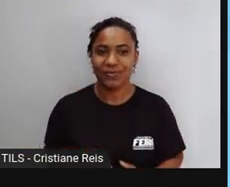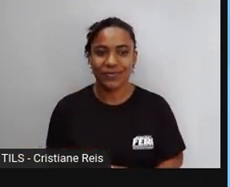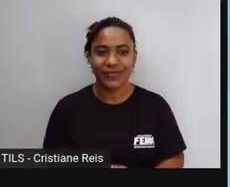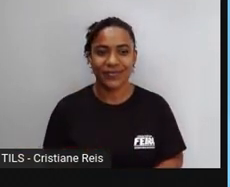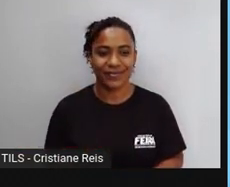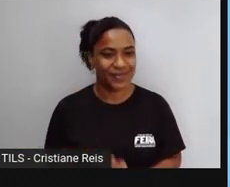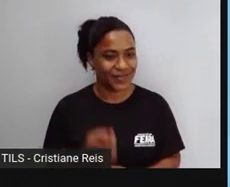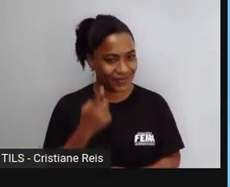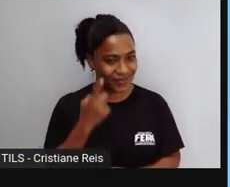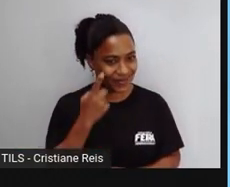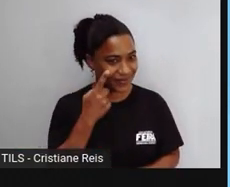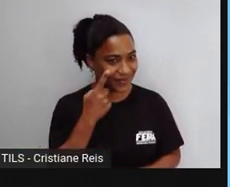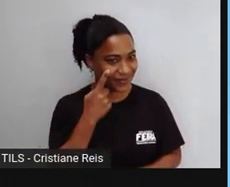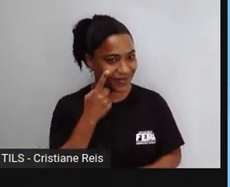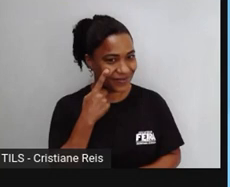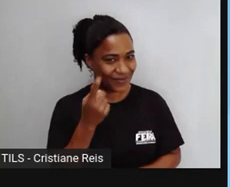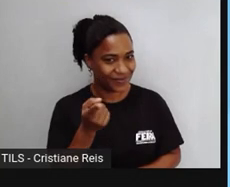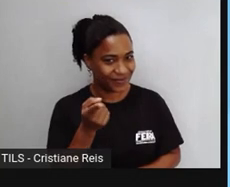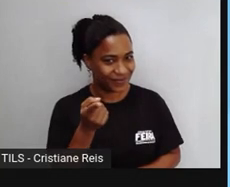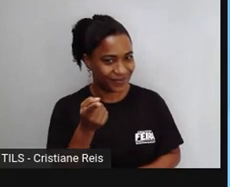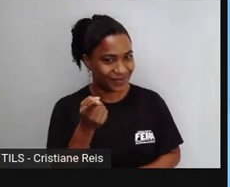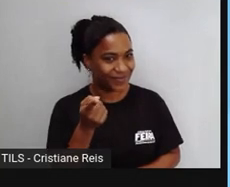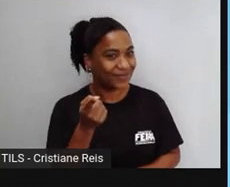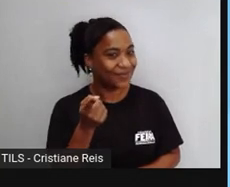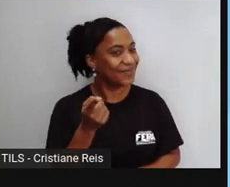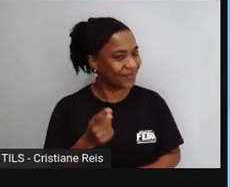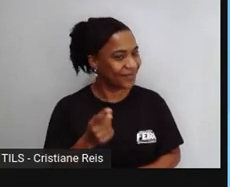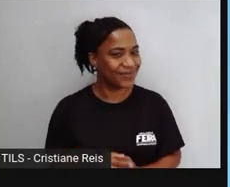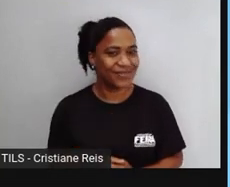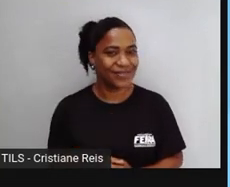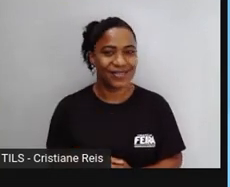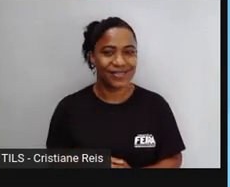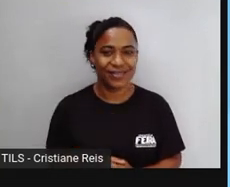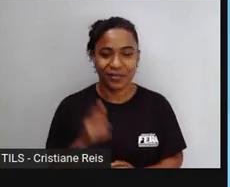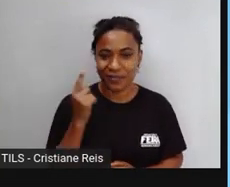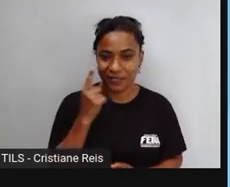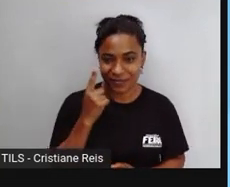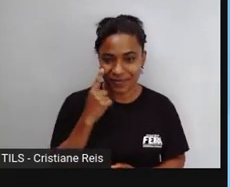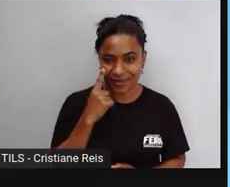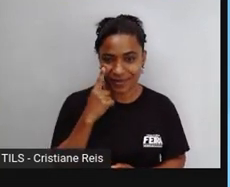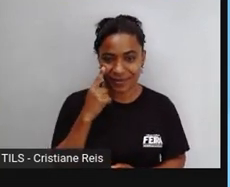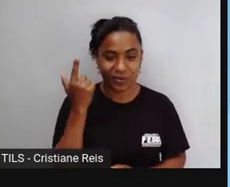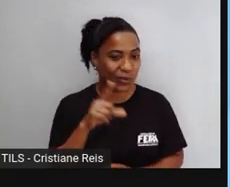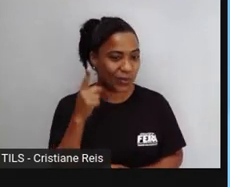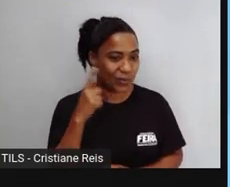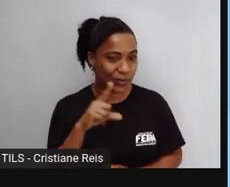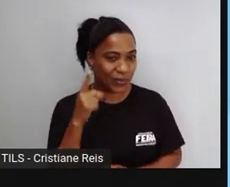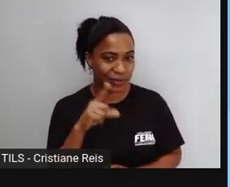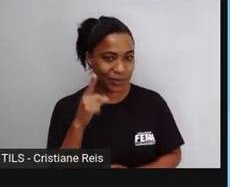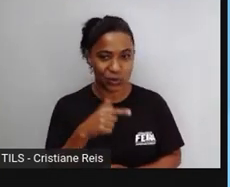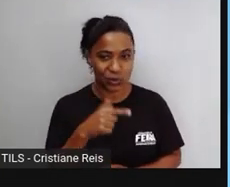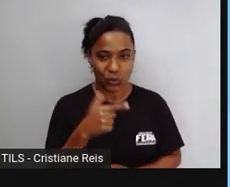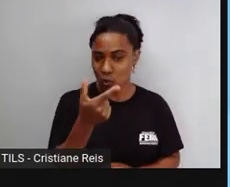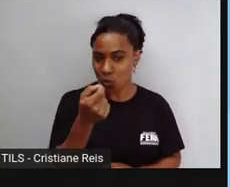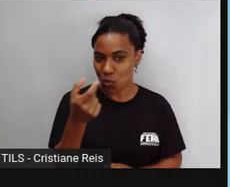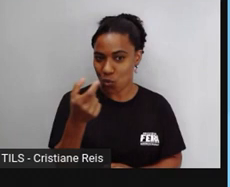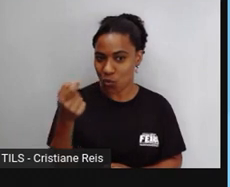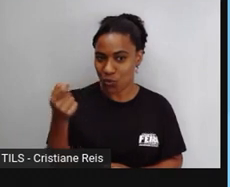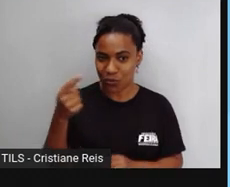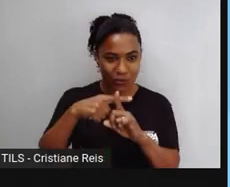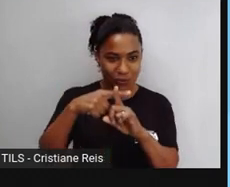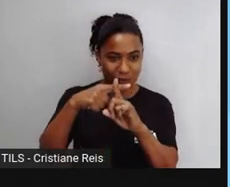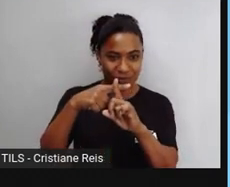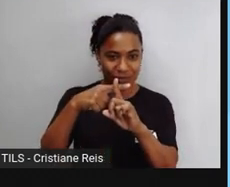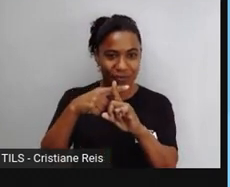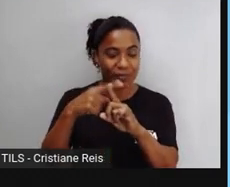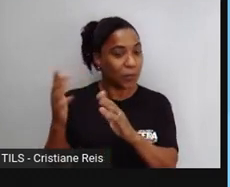Let's go. Bônus. Vamos tentar agora fazer 200 pontos. Help me, please.